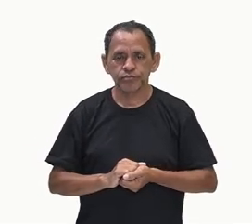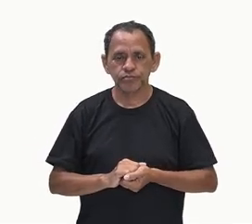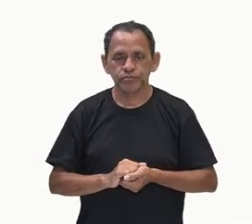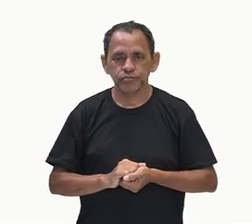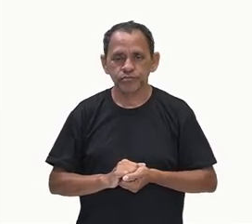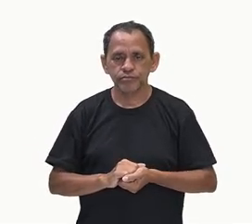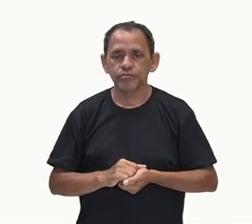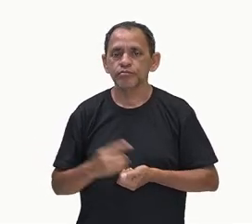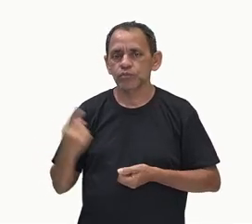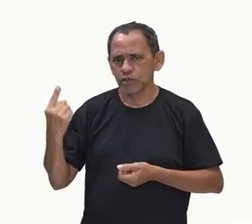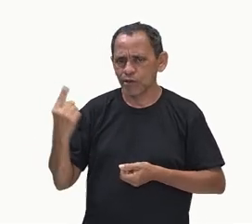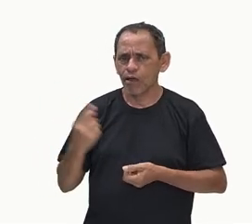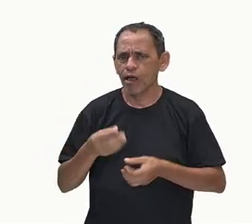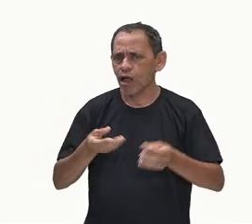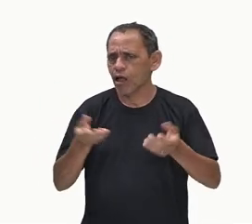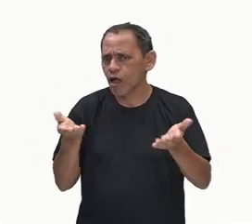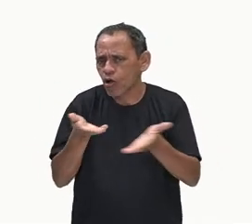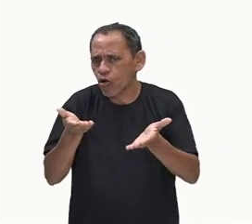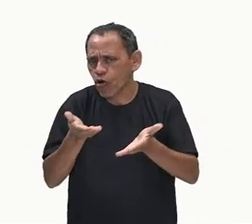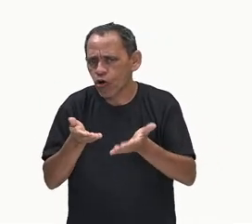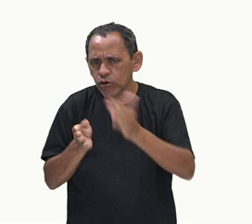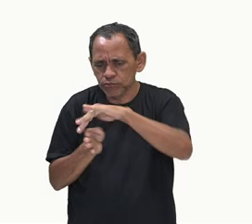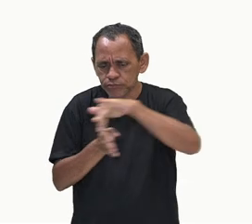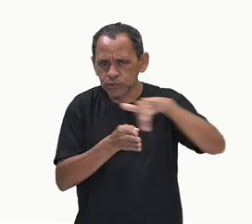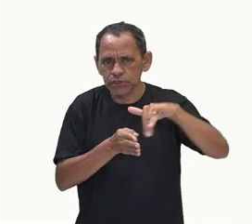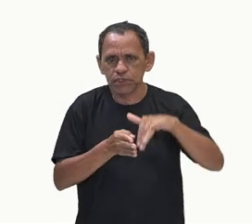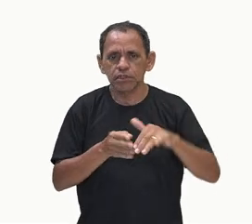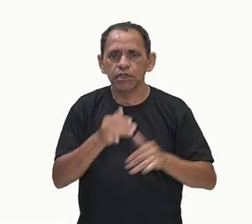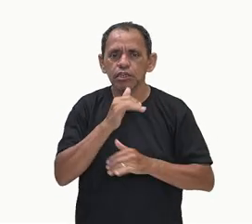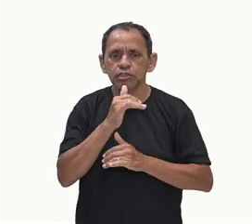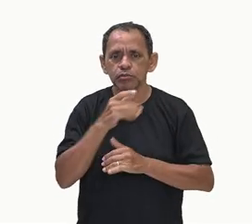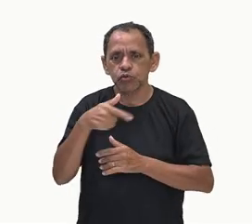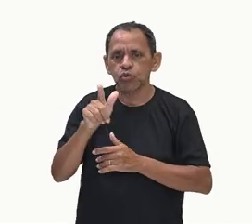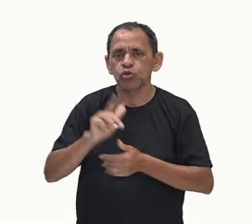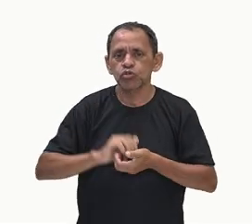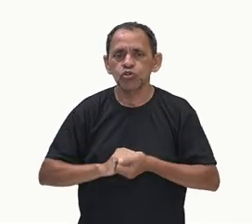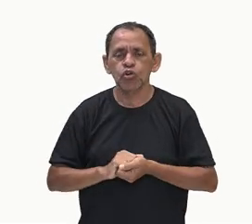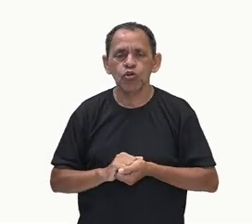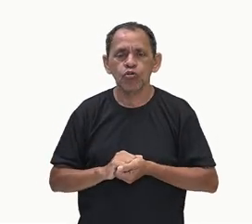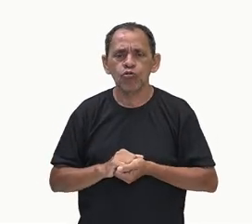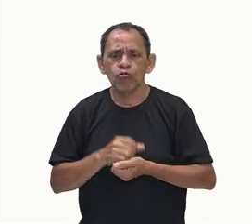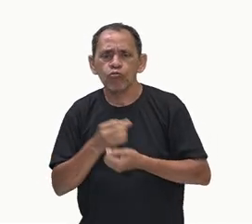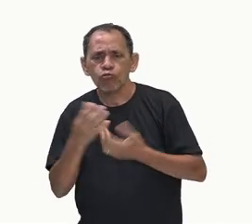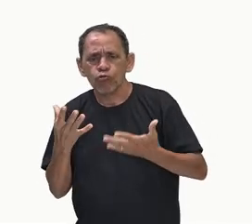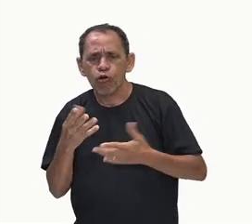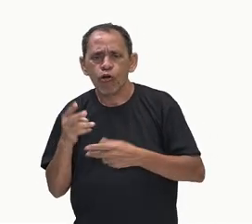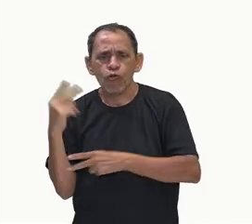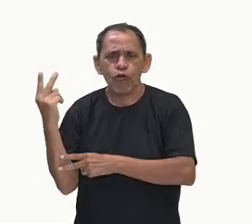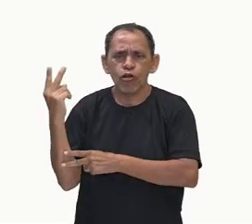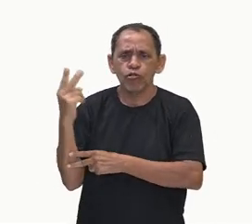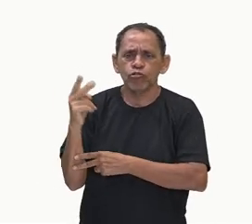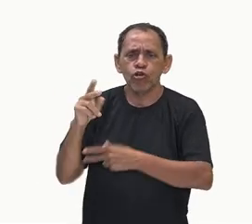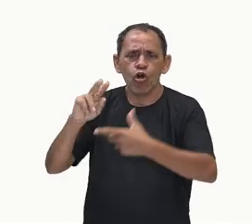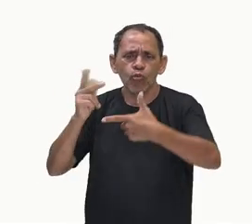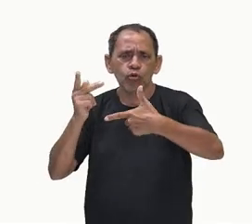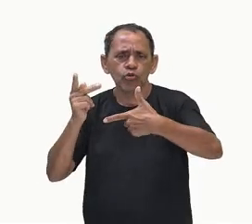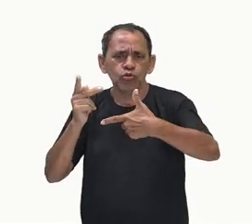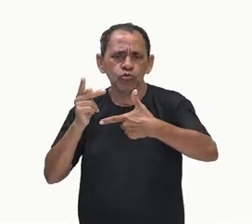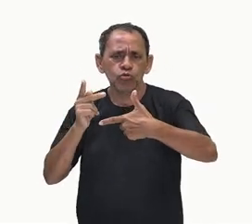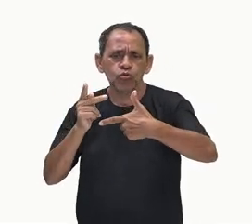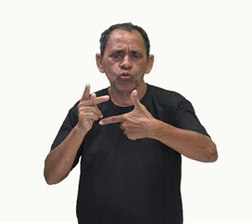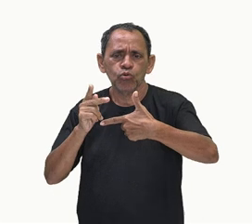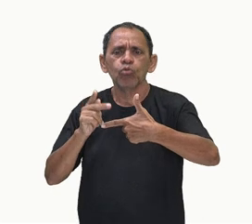hipotenusa agora temos uma outra situação Qual o valor da hipotenusa de um triângulo retângulo